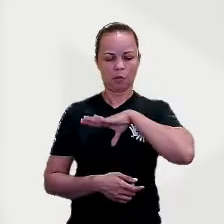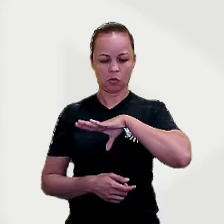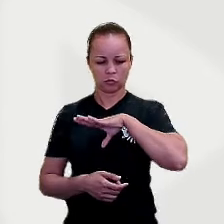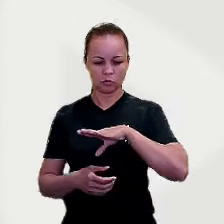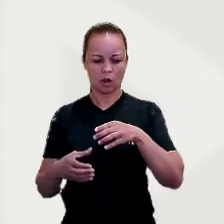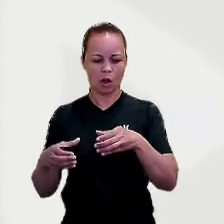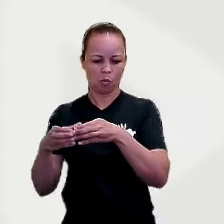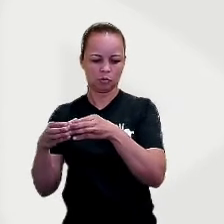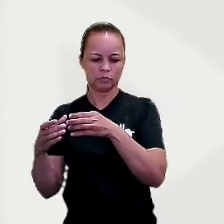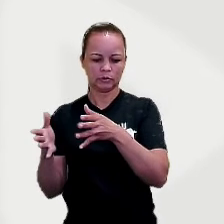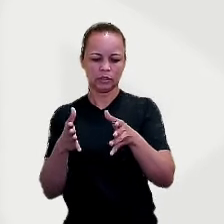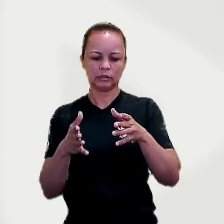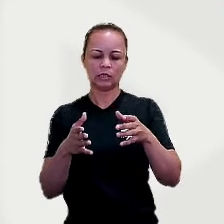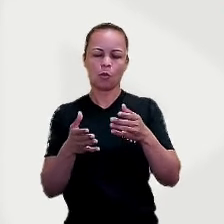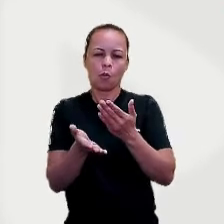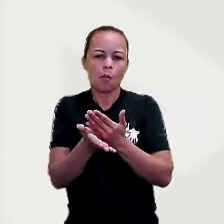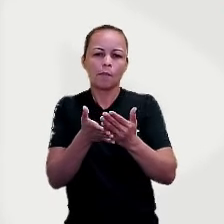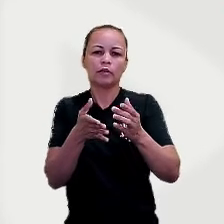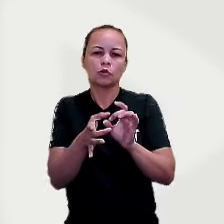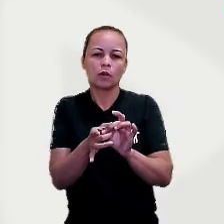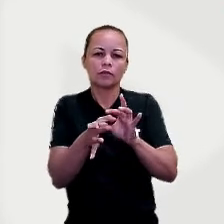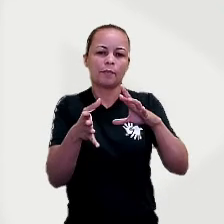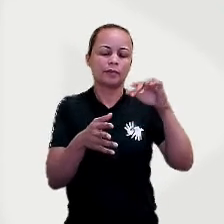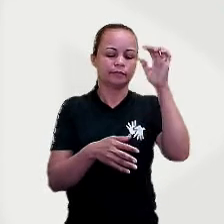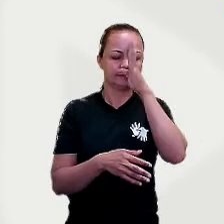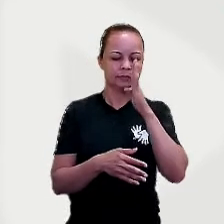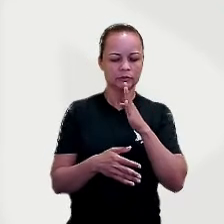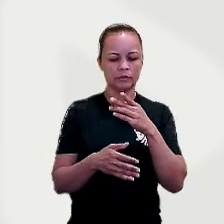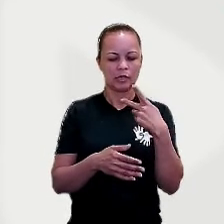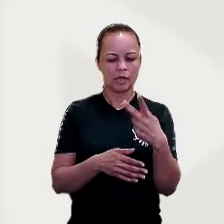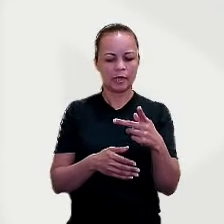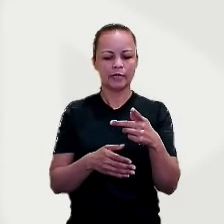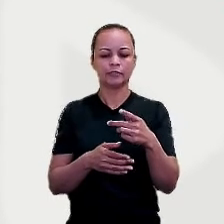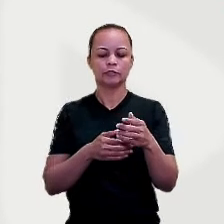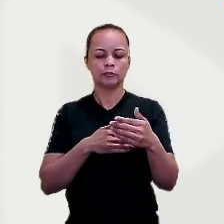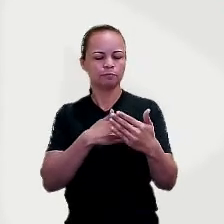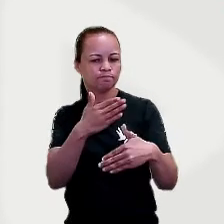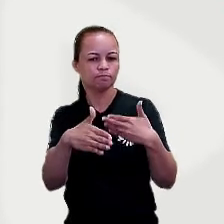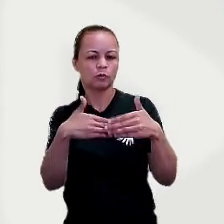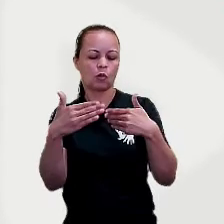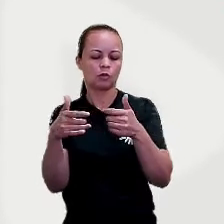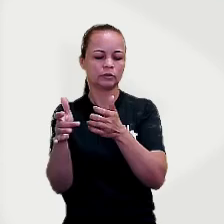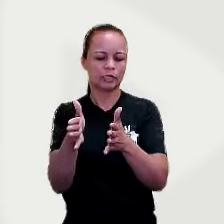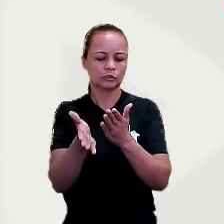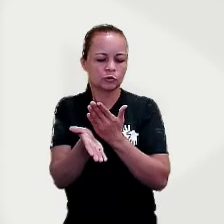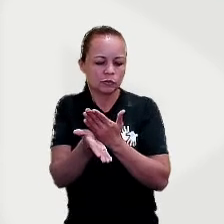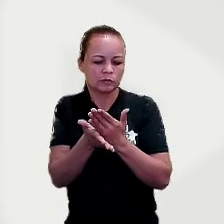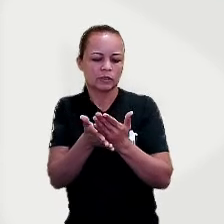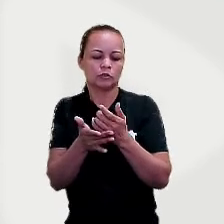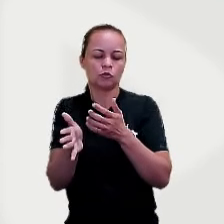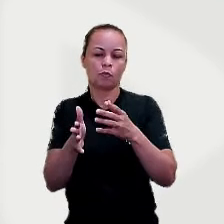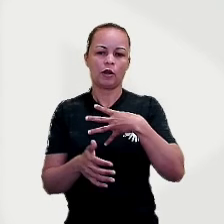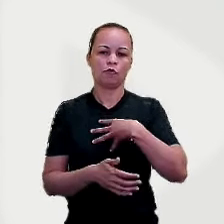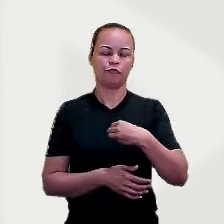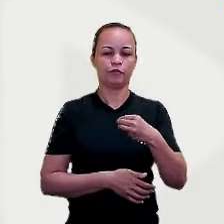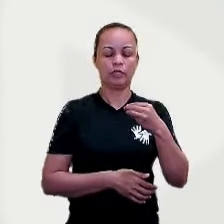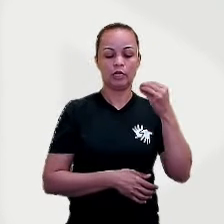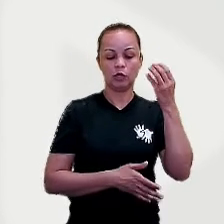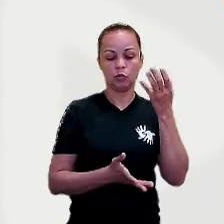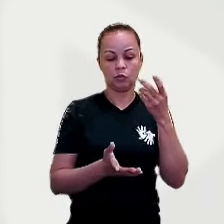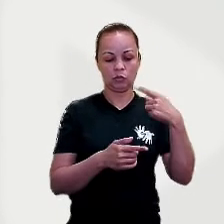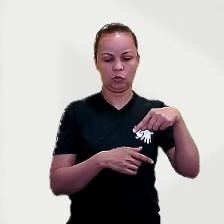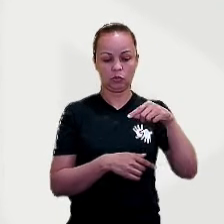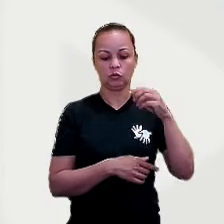de independência do Brasil. Esse processo foi encabeçado por Dom Pedro, príncipe regente do Brasil. Então, quando Dom João